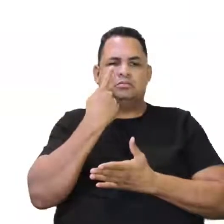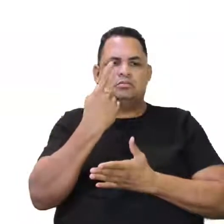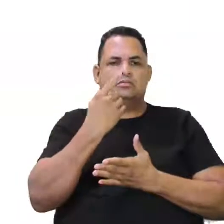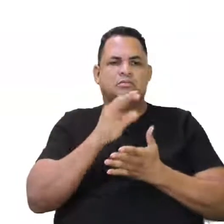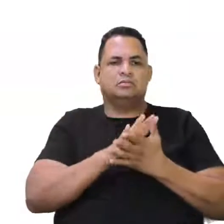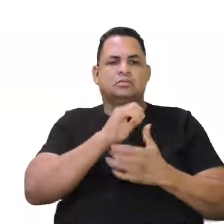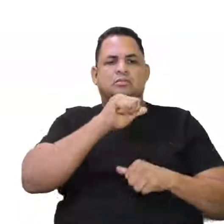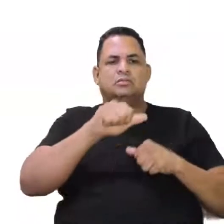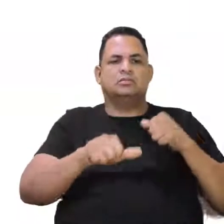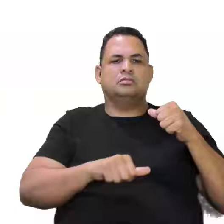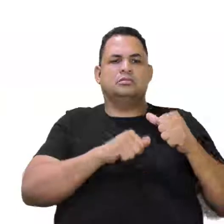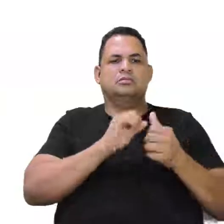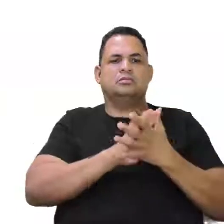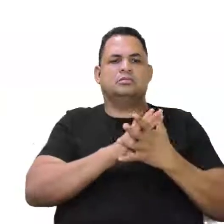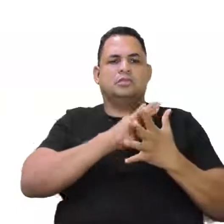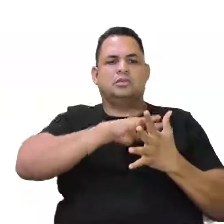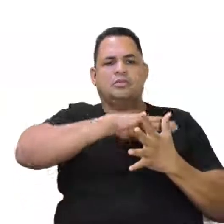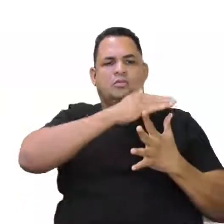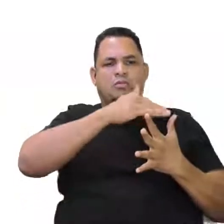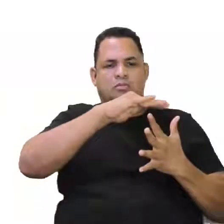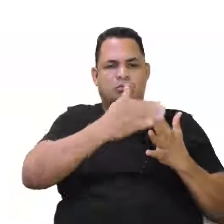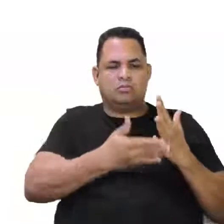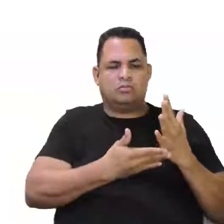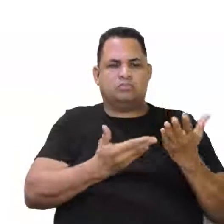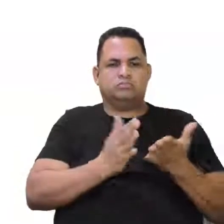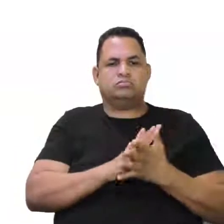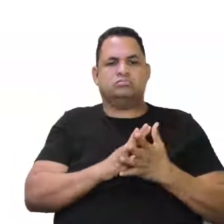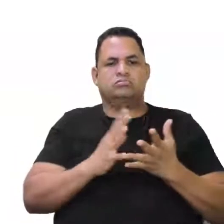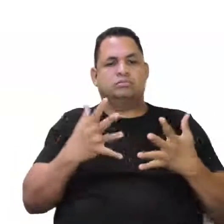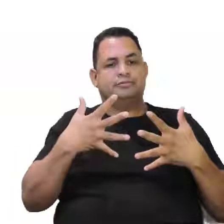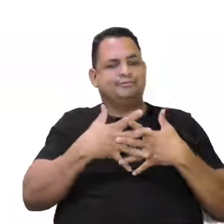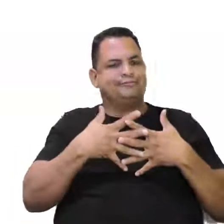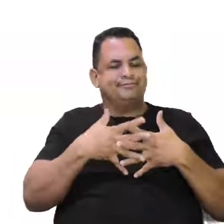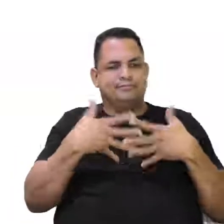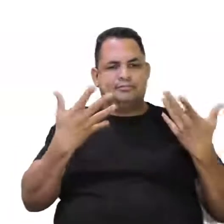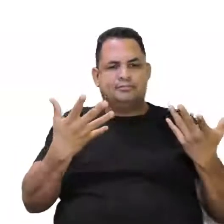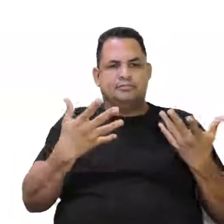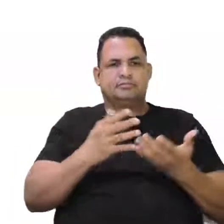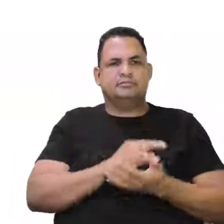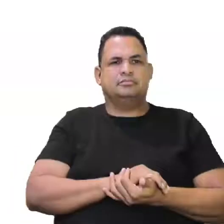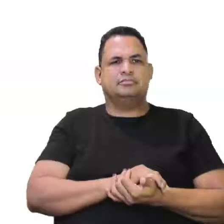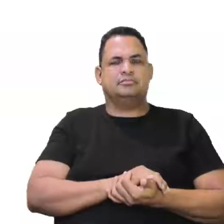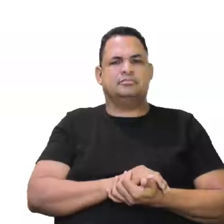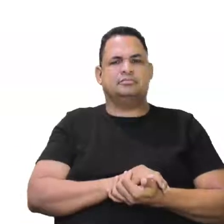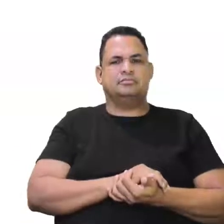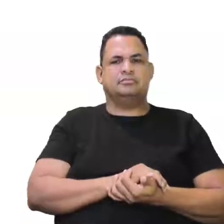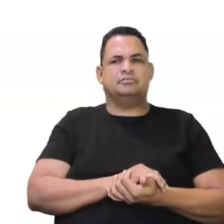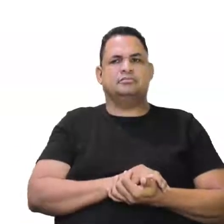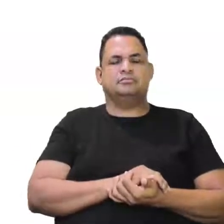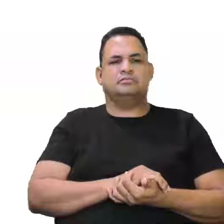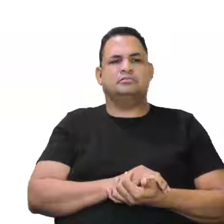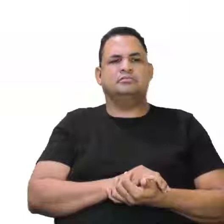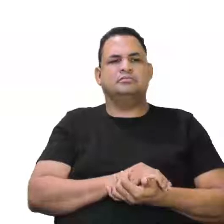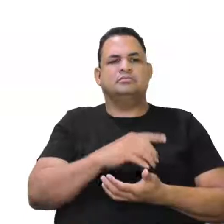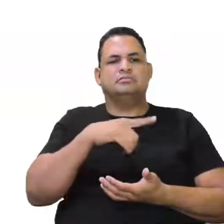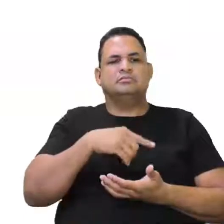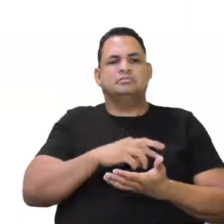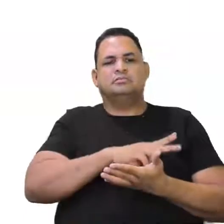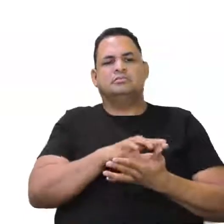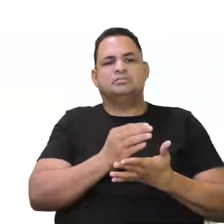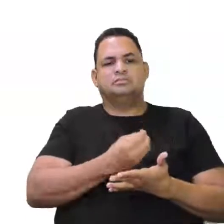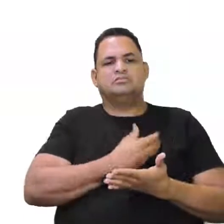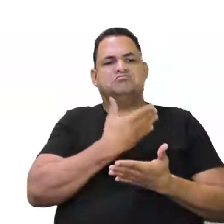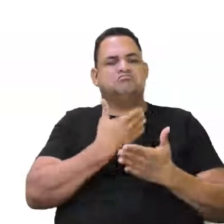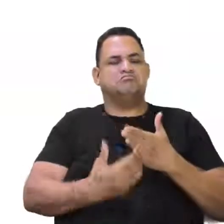se transformou a Mata Atlântica hoje, tá complicado, tá? Tá complicado. Muitas formas de vida